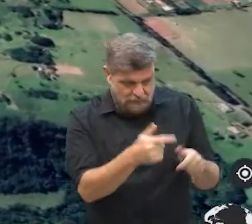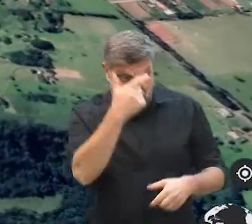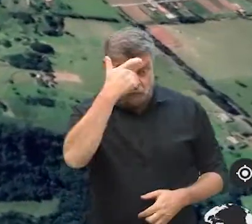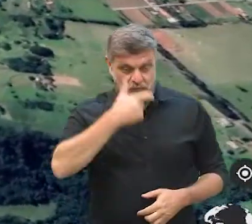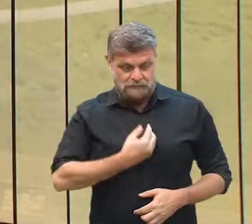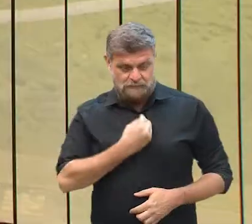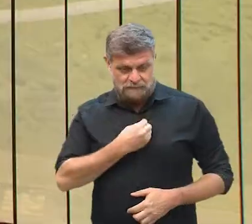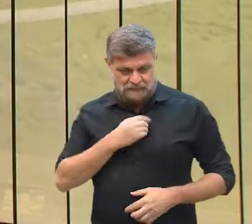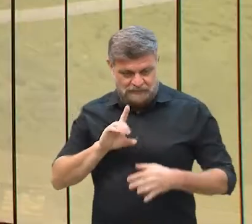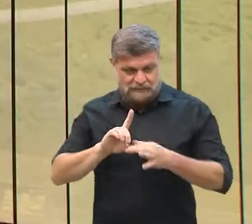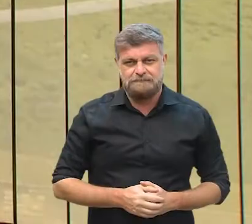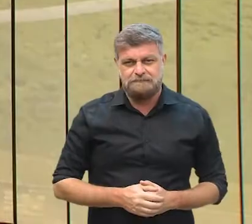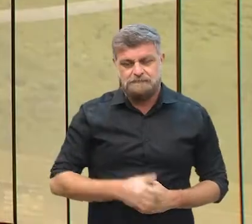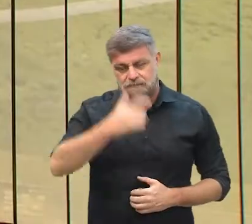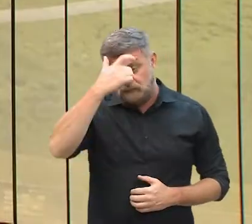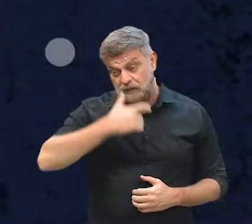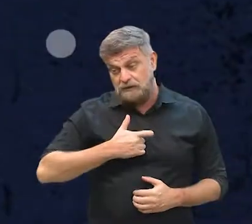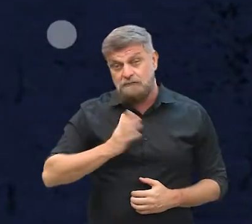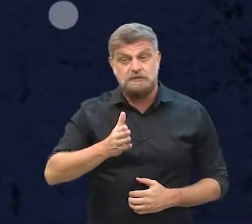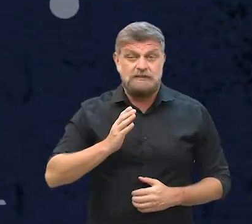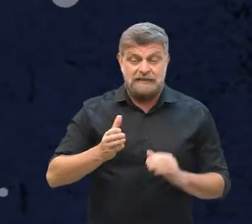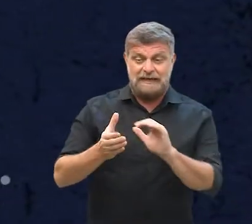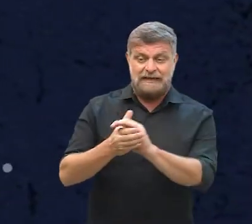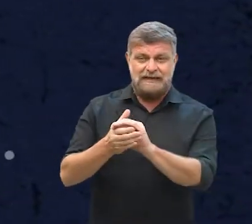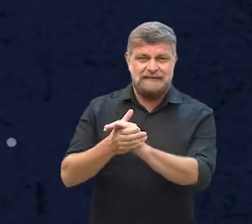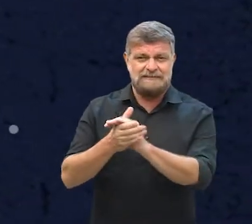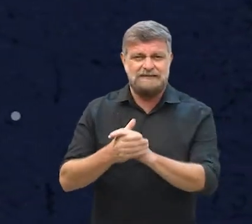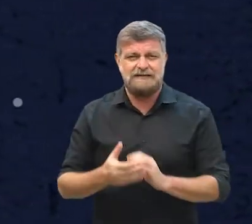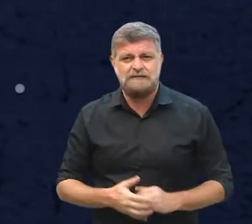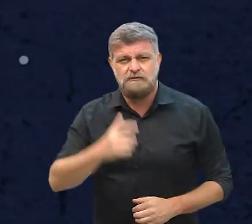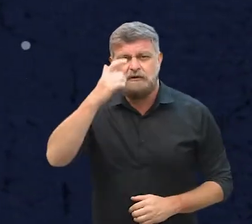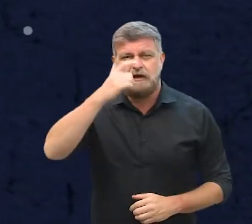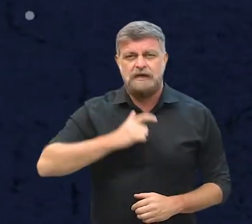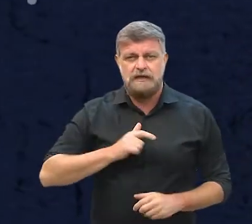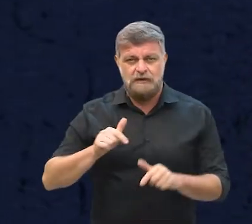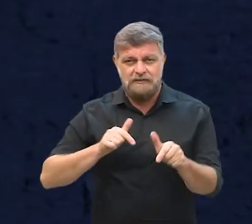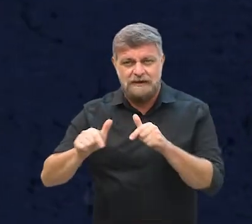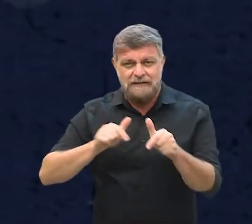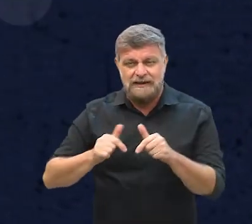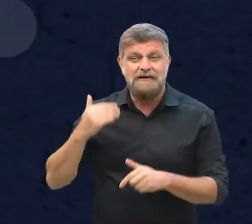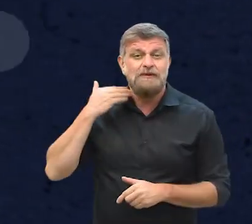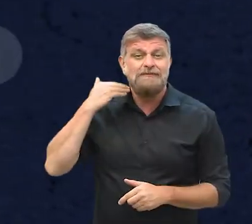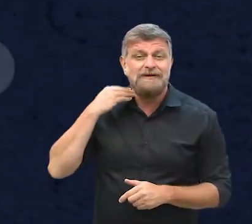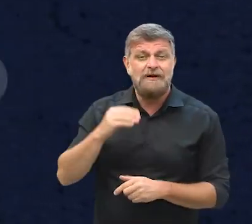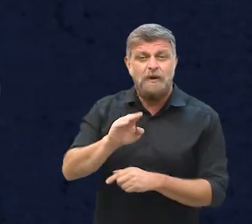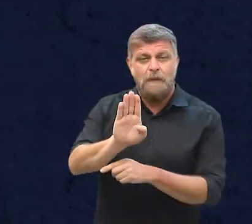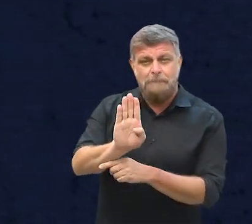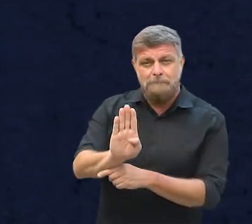Oriente. Você falou que tem 6.500 habitantes, rapaz, então está diminuindo. Quando eu morava lá